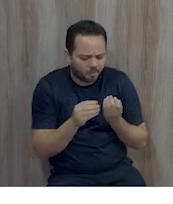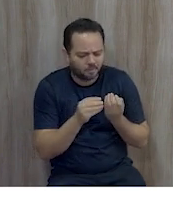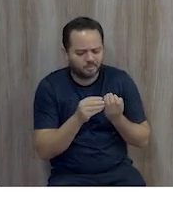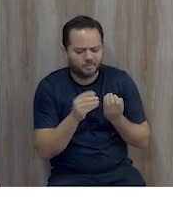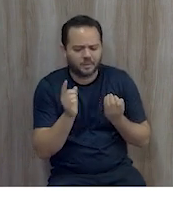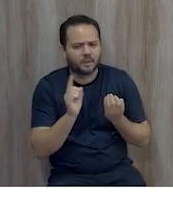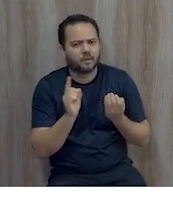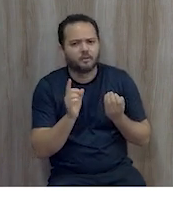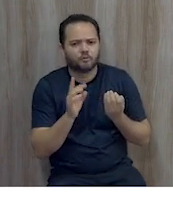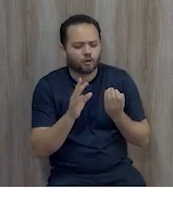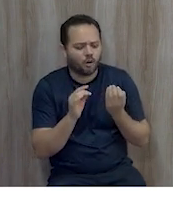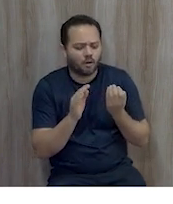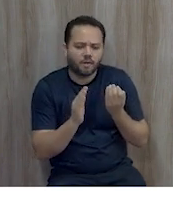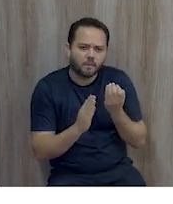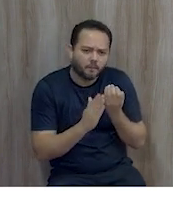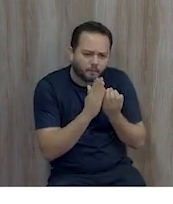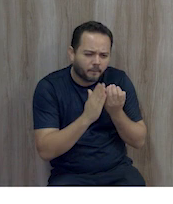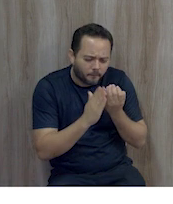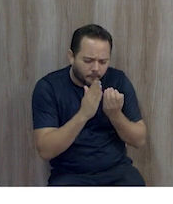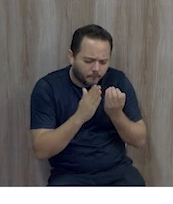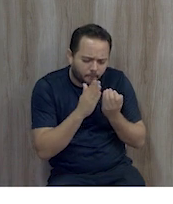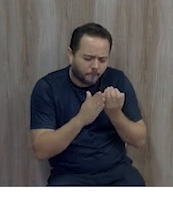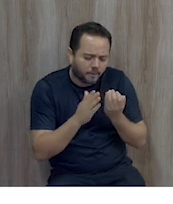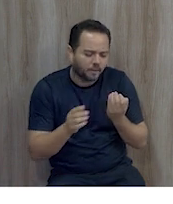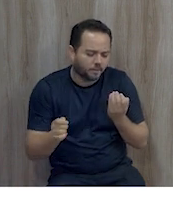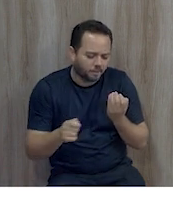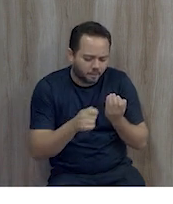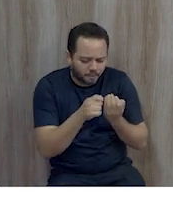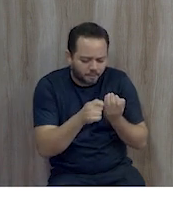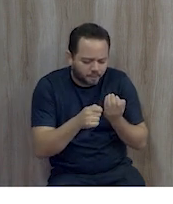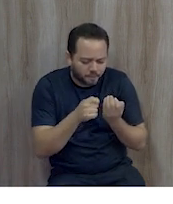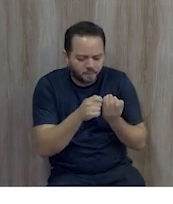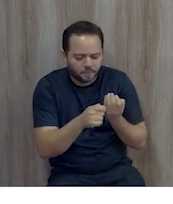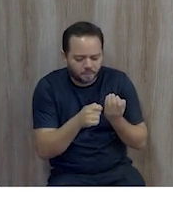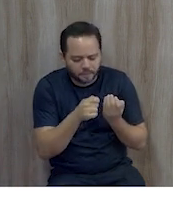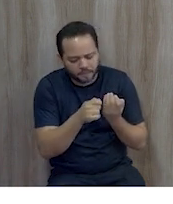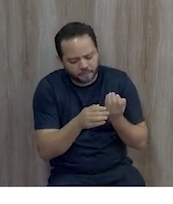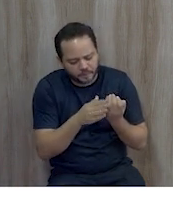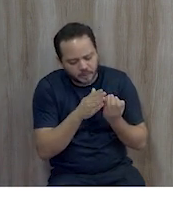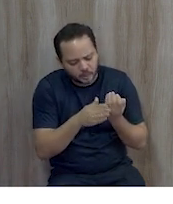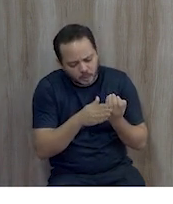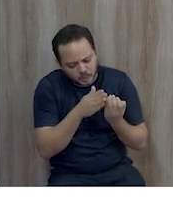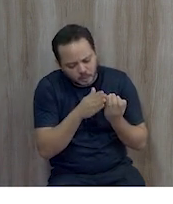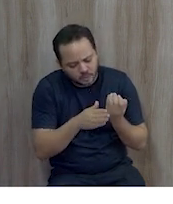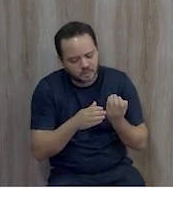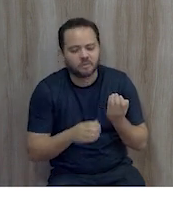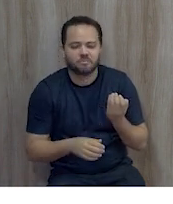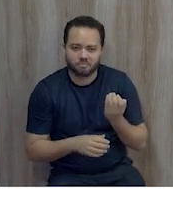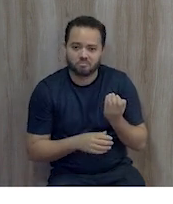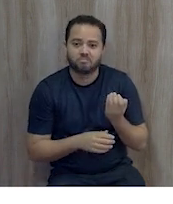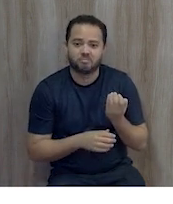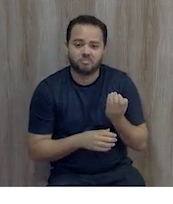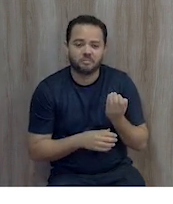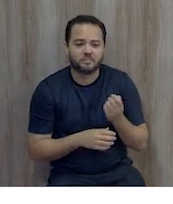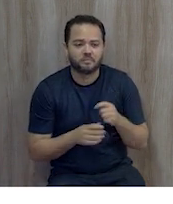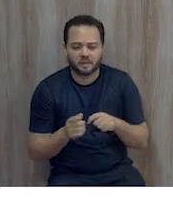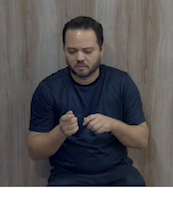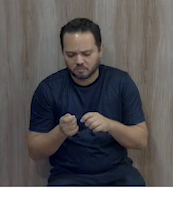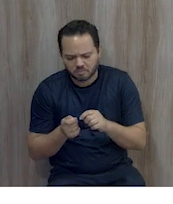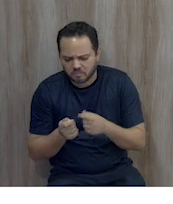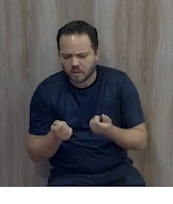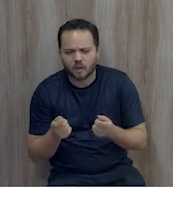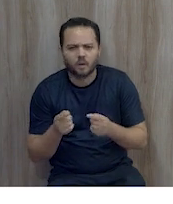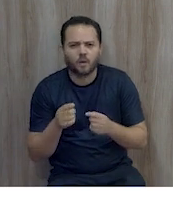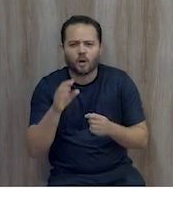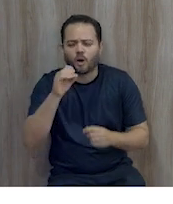vai aplanar aquela raiz. Então, tem um defeitozinho, perdeu um pouco de estrutura ali. Eu vou com uma cureta ou